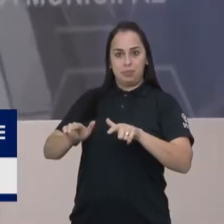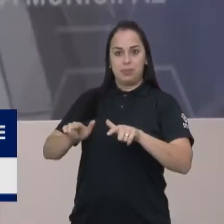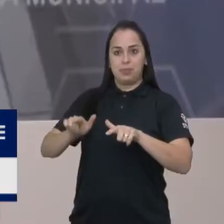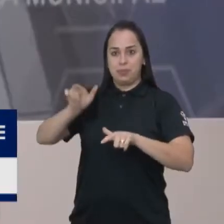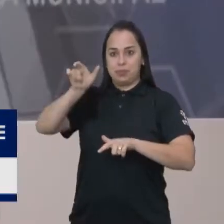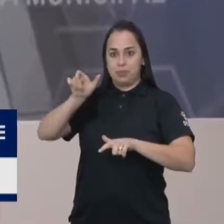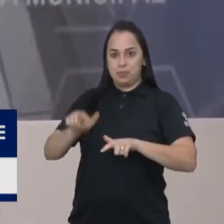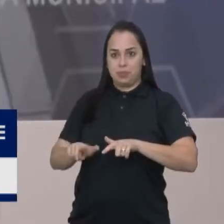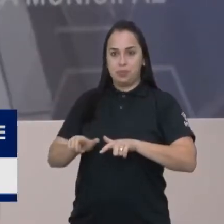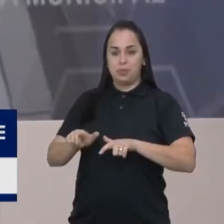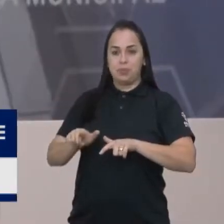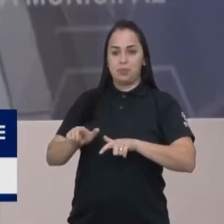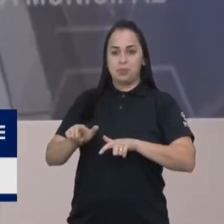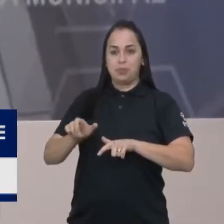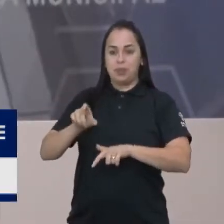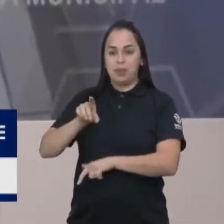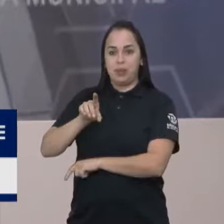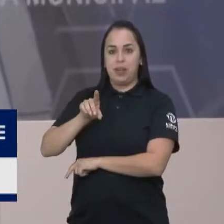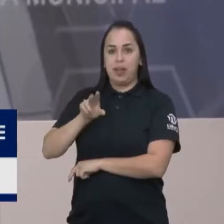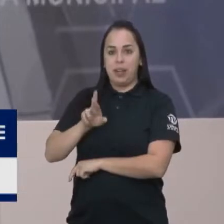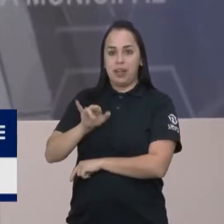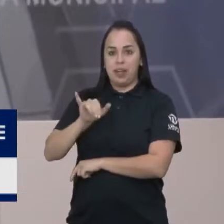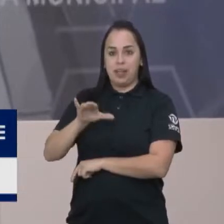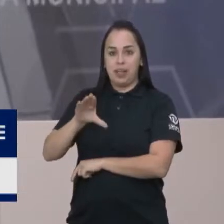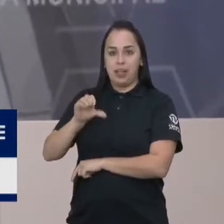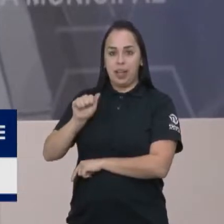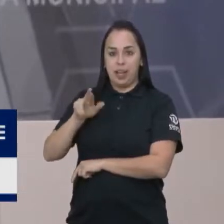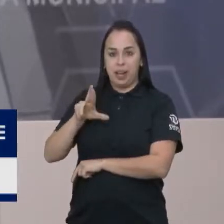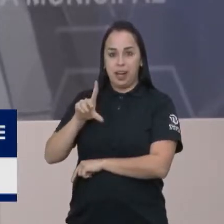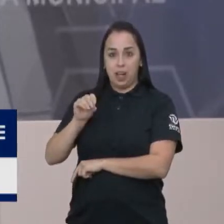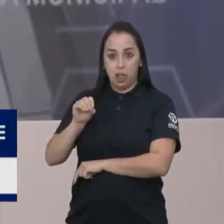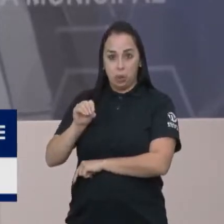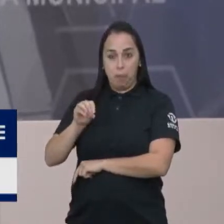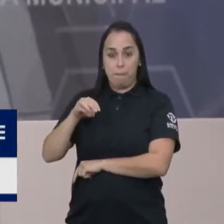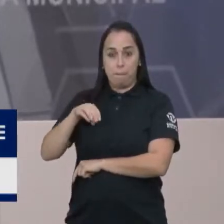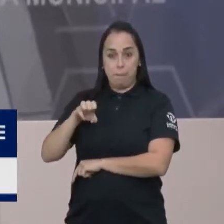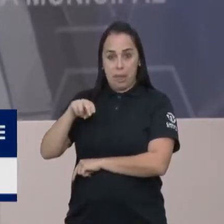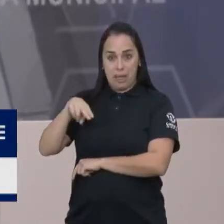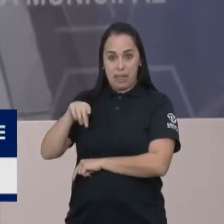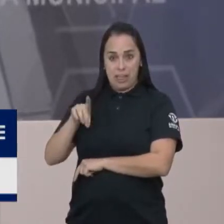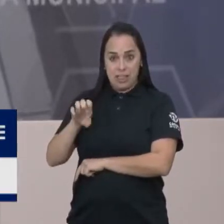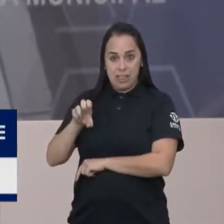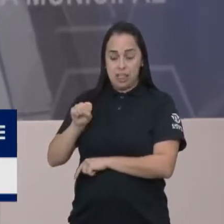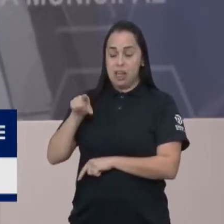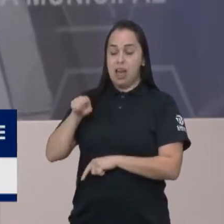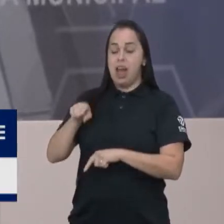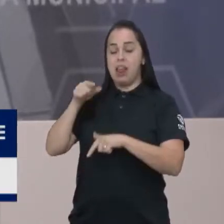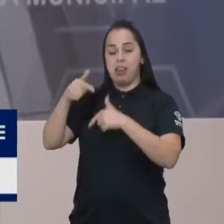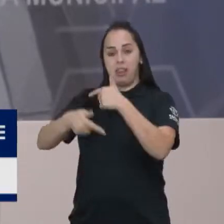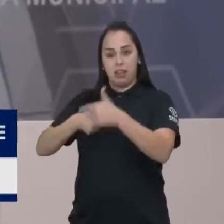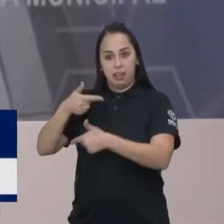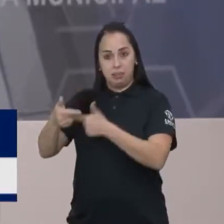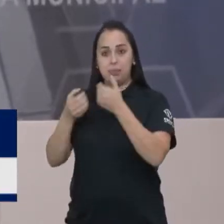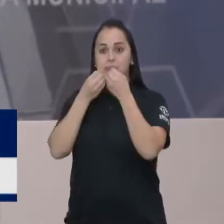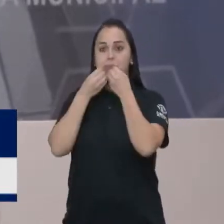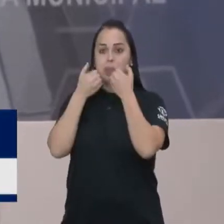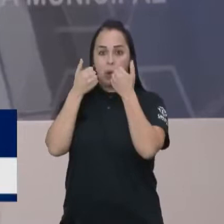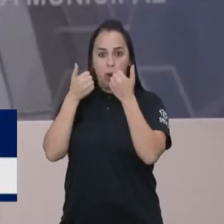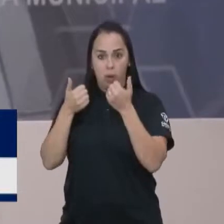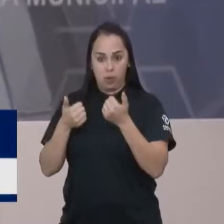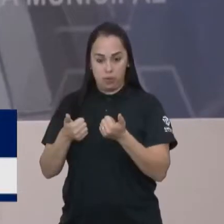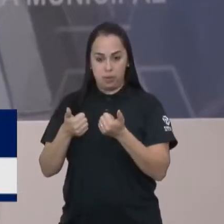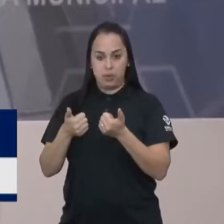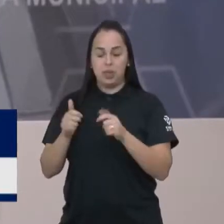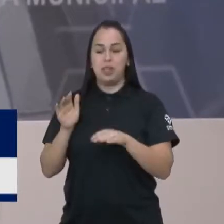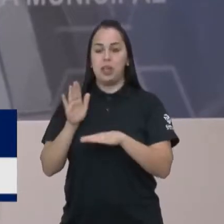ao Dr. Ricardo Mendes Trindade, em reconhecimento aos bons e inegáveis serviços prestados à coletividade do